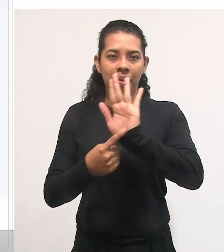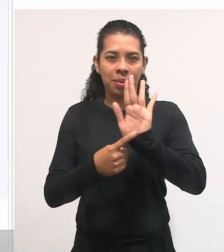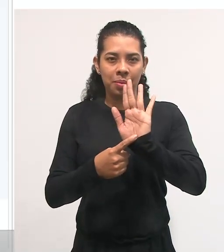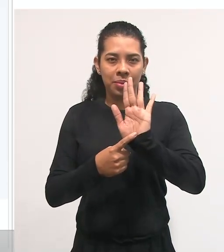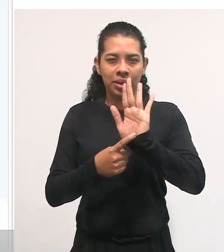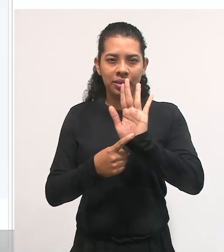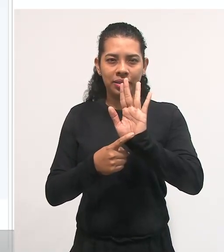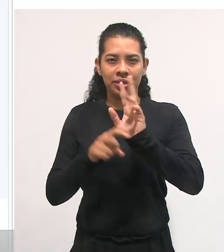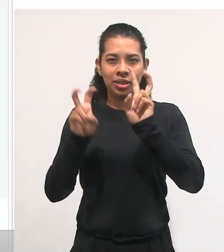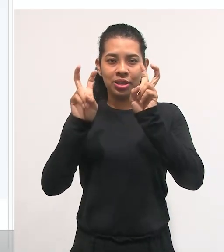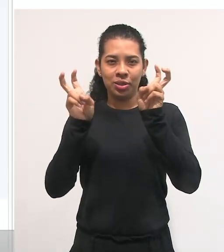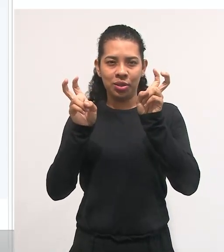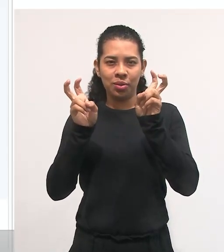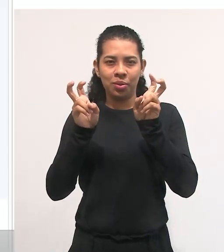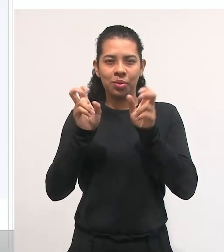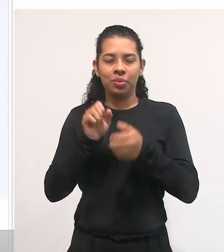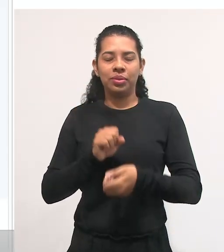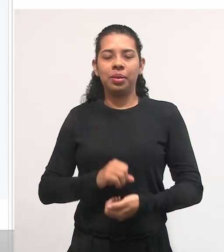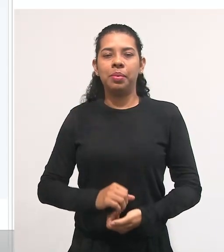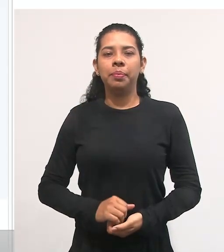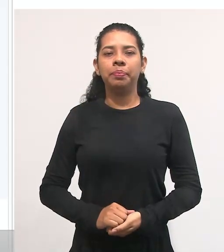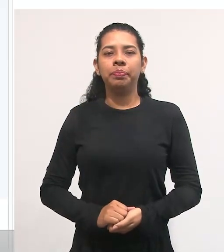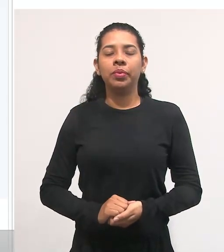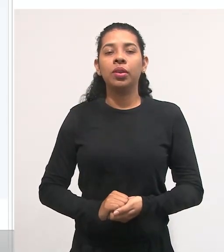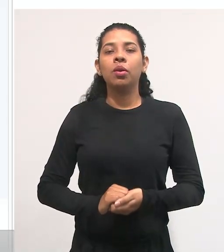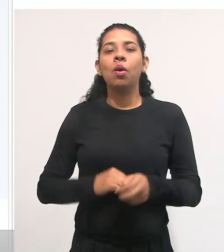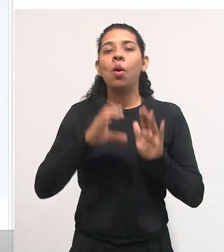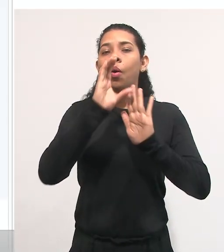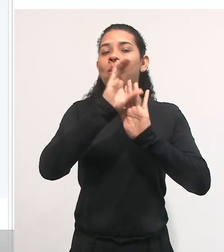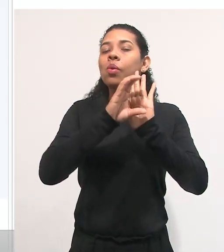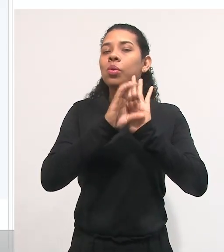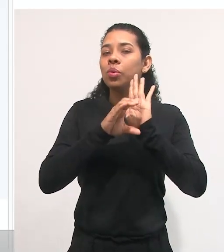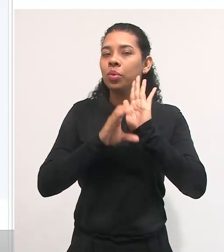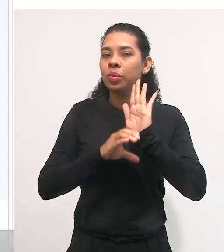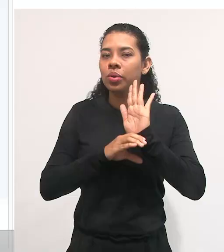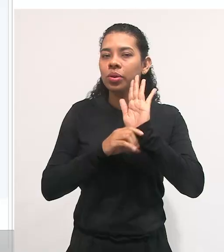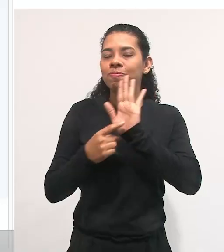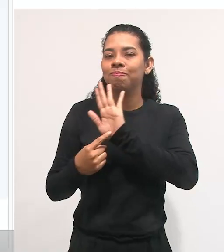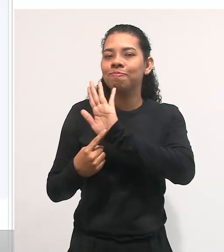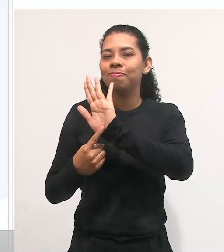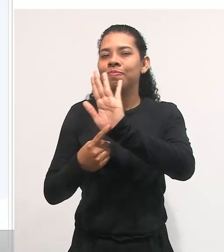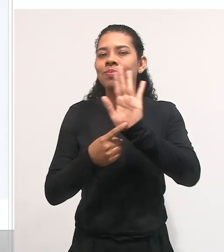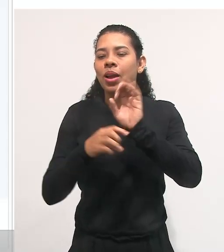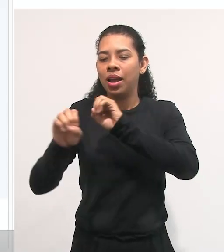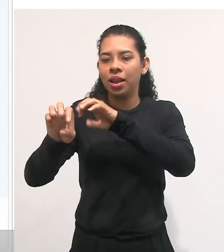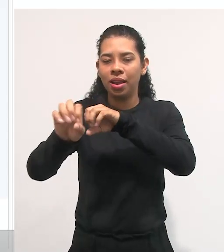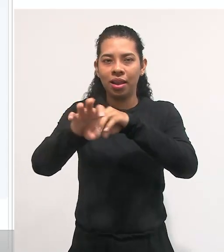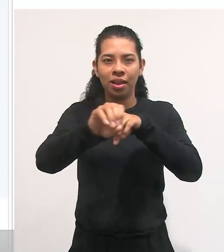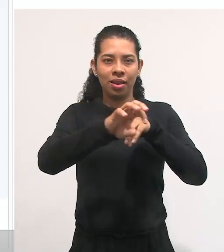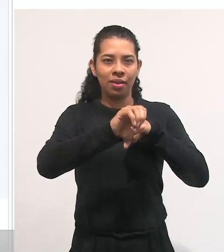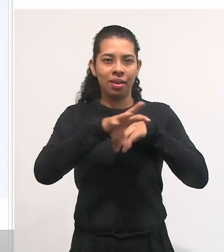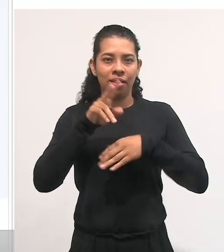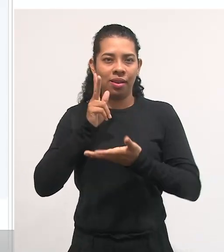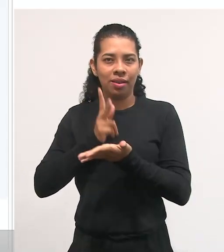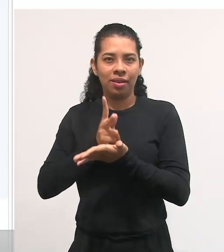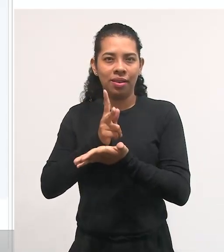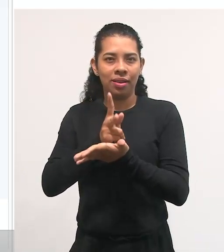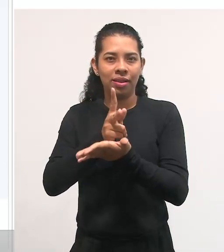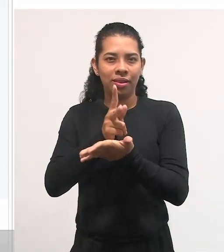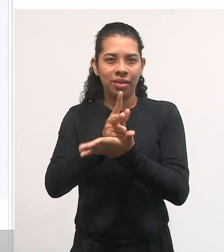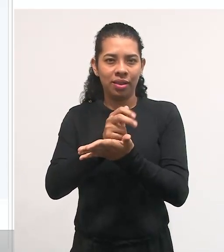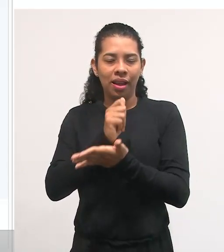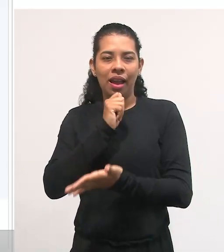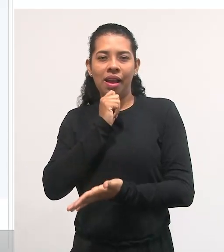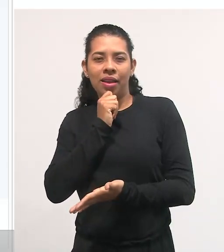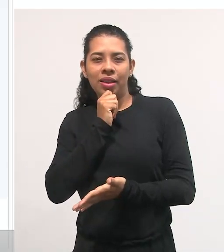eh o seguinte destaque feito por sacristã o currículo né ele denota o quê o